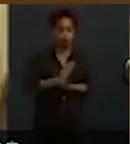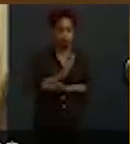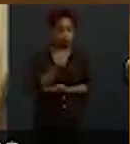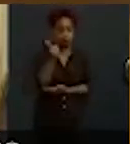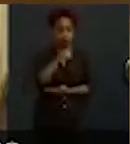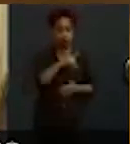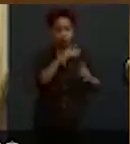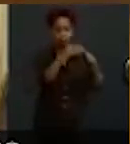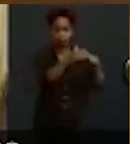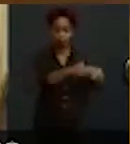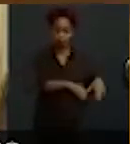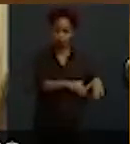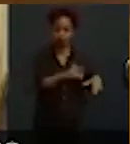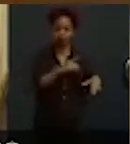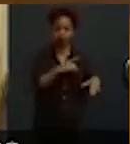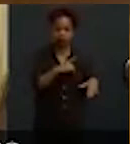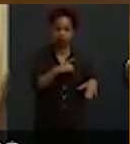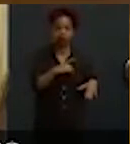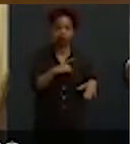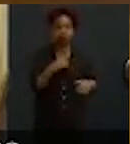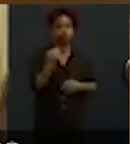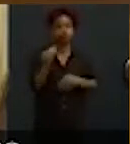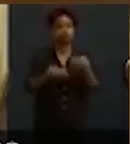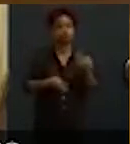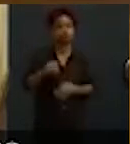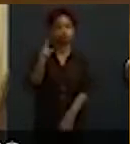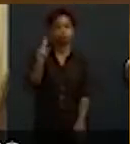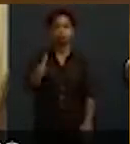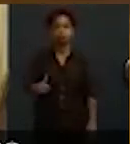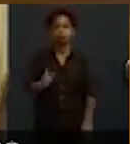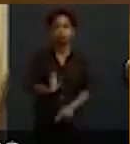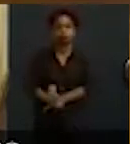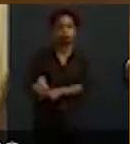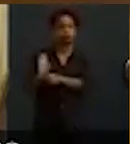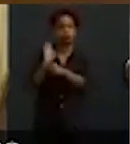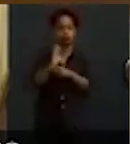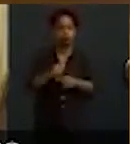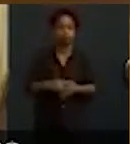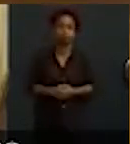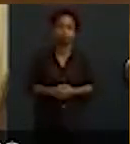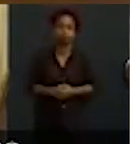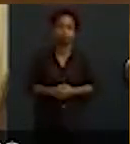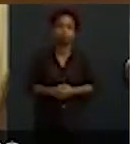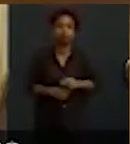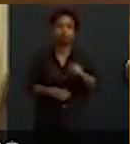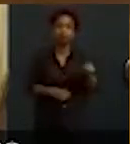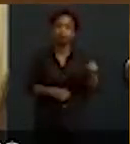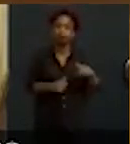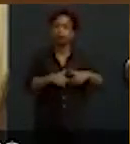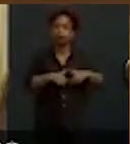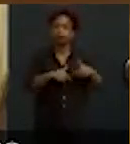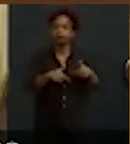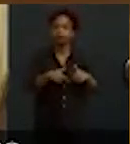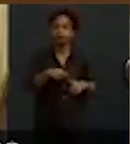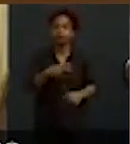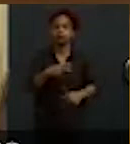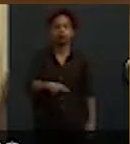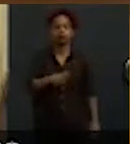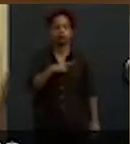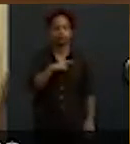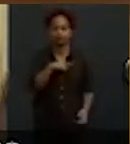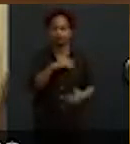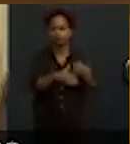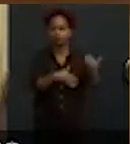concurso público para o cargo de juiz de direito do Estado do Rio de Janeiro. Na magistratura fluminense, galgou os